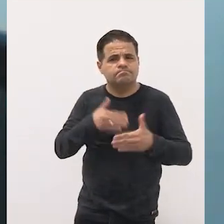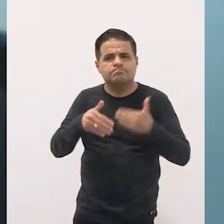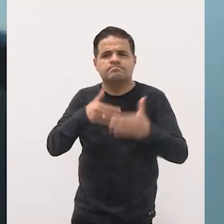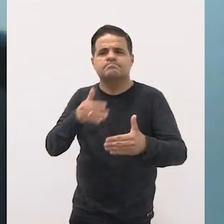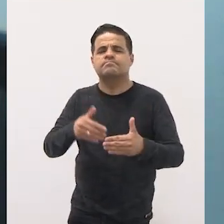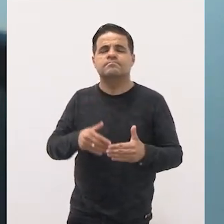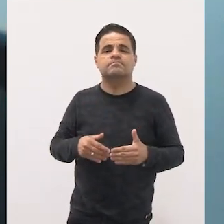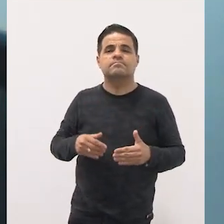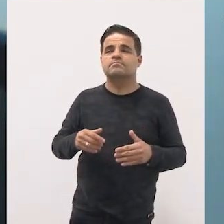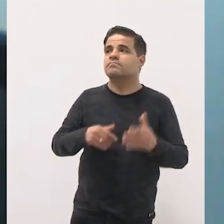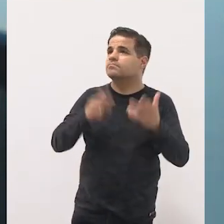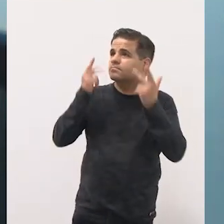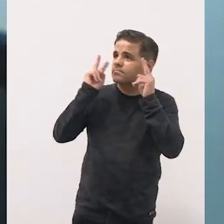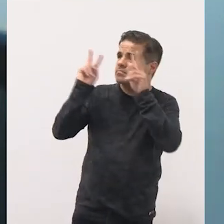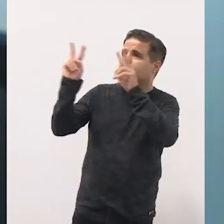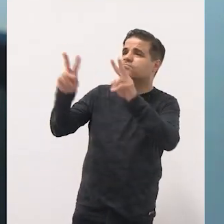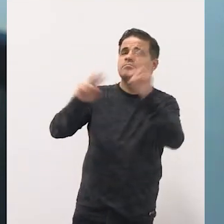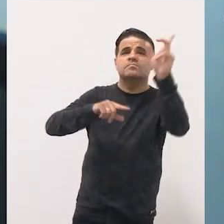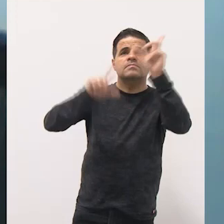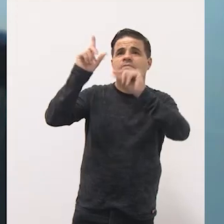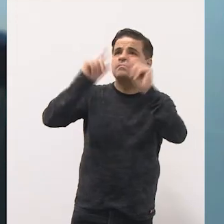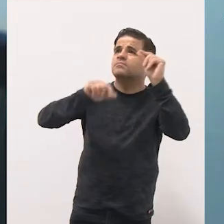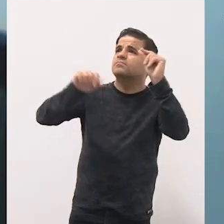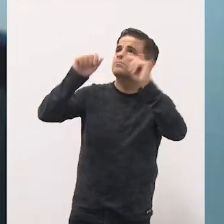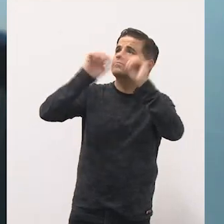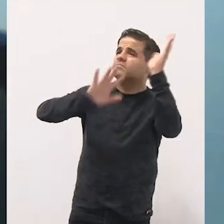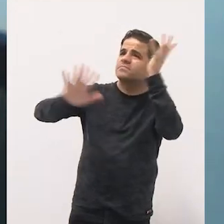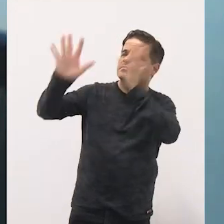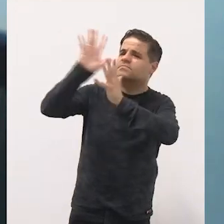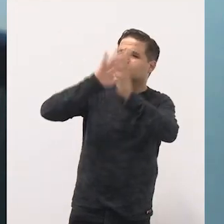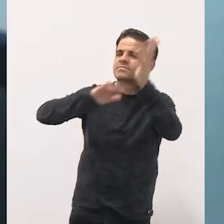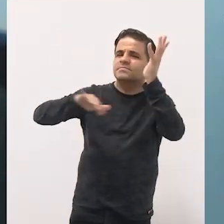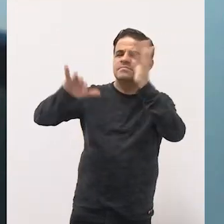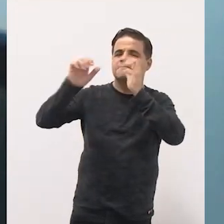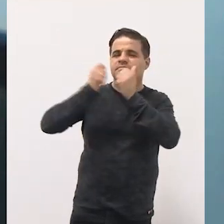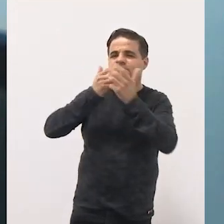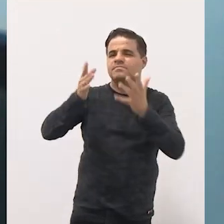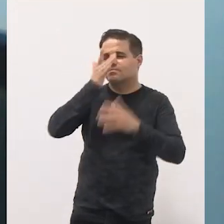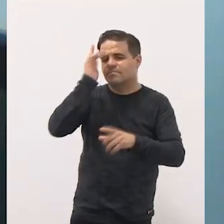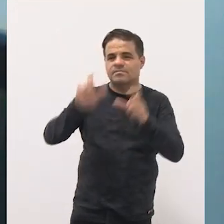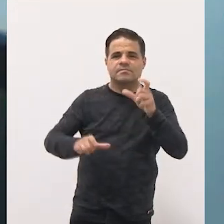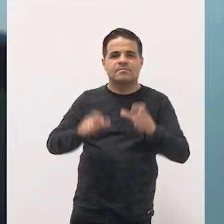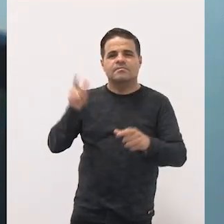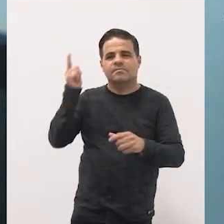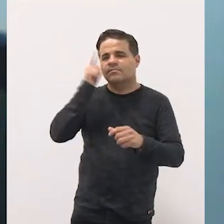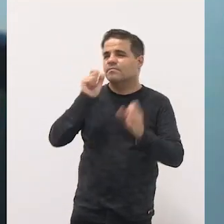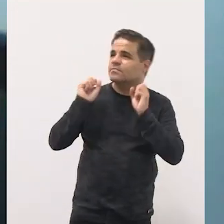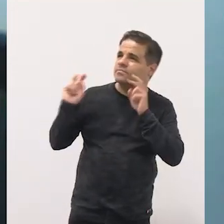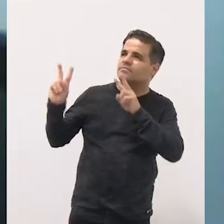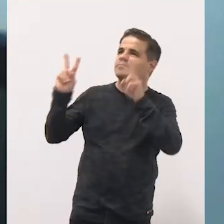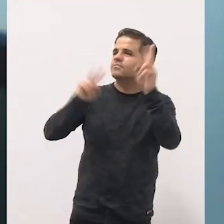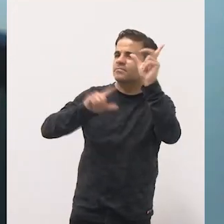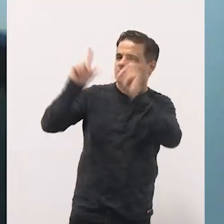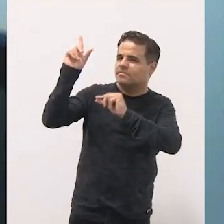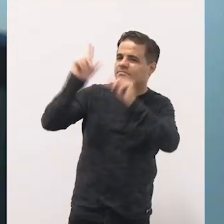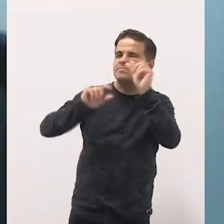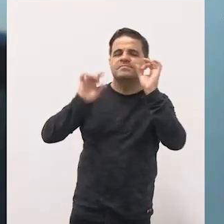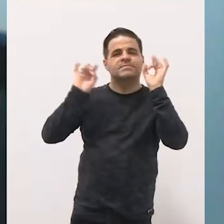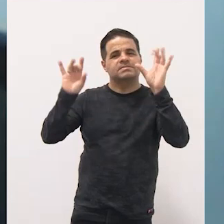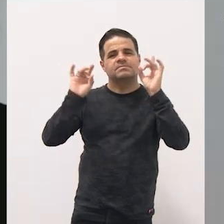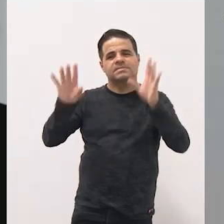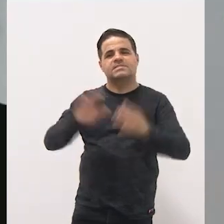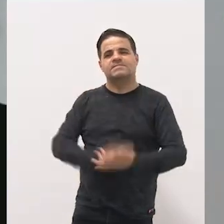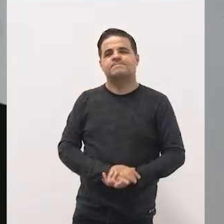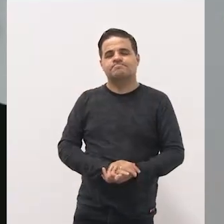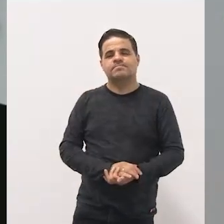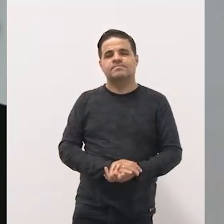como estrela, a gente tem que olhar para o céu, né? A gente quer que essas pessoas sejam vistas como estrelas, né? Verdade, a